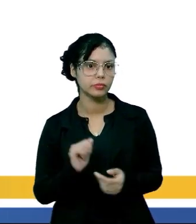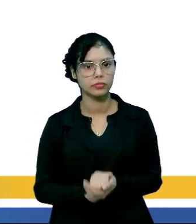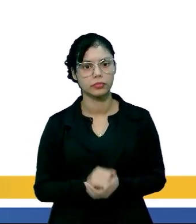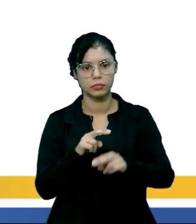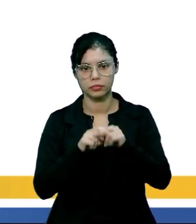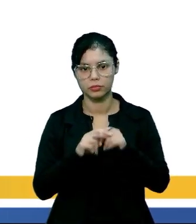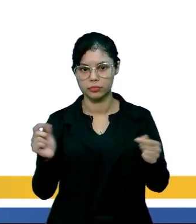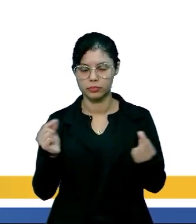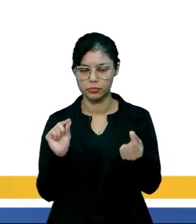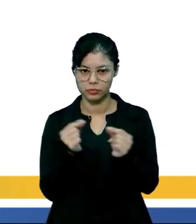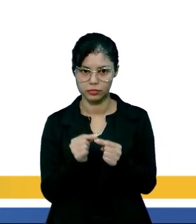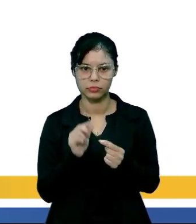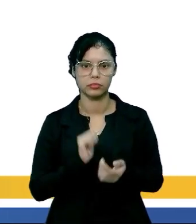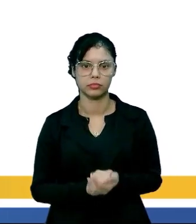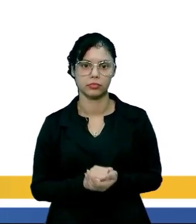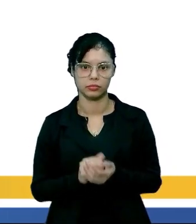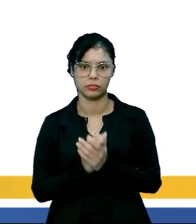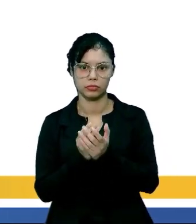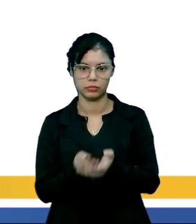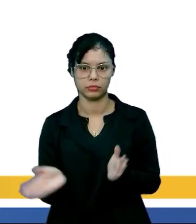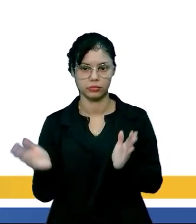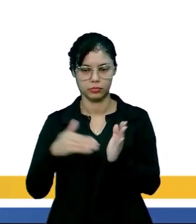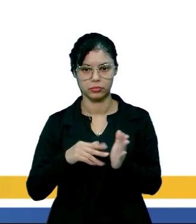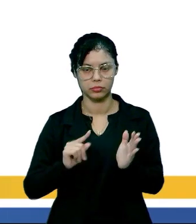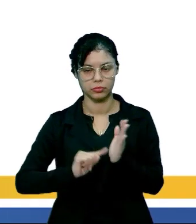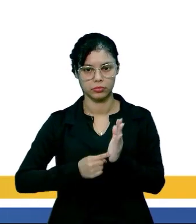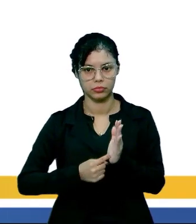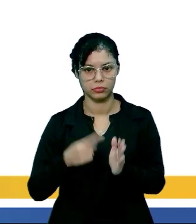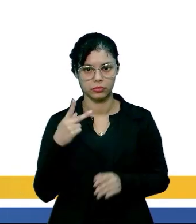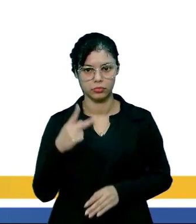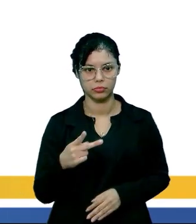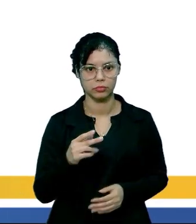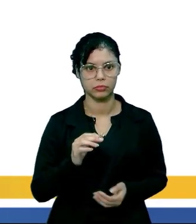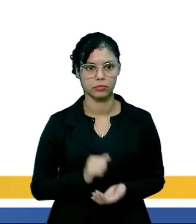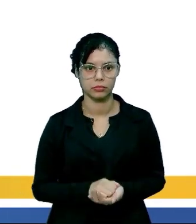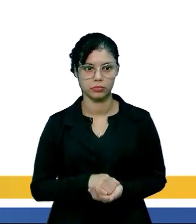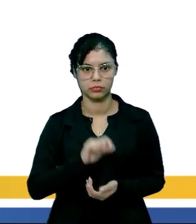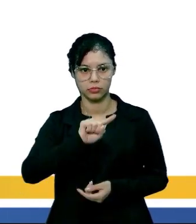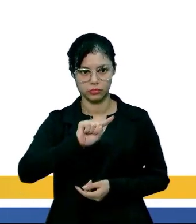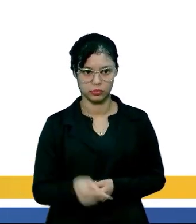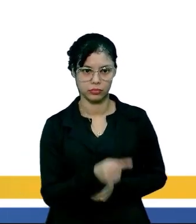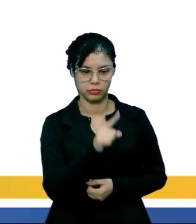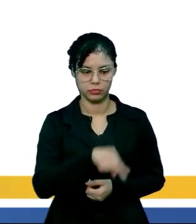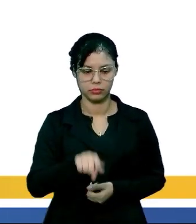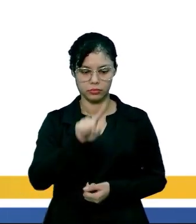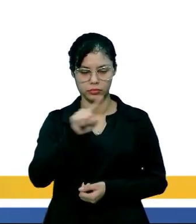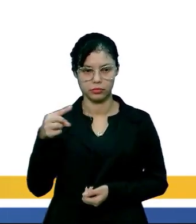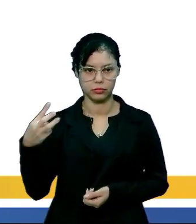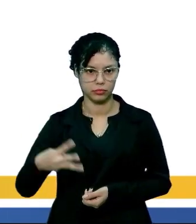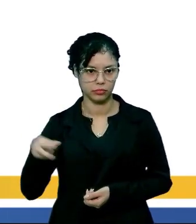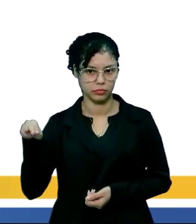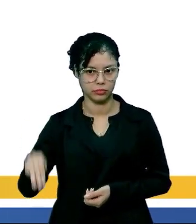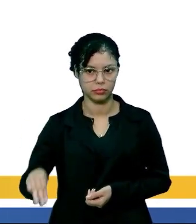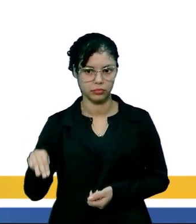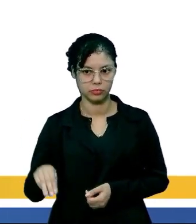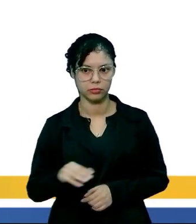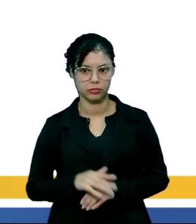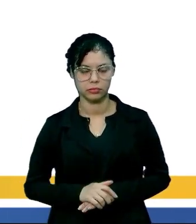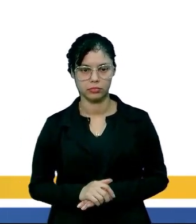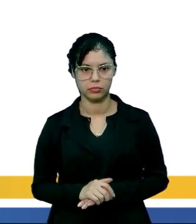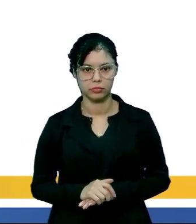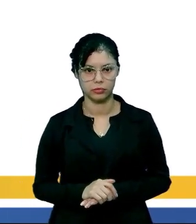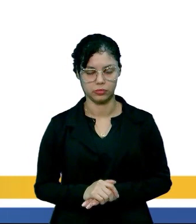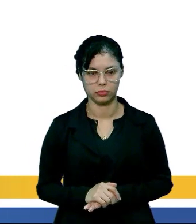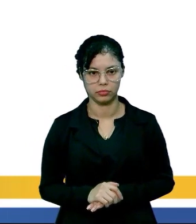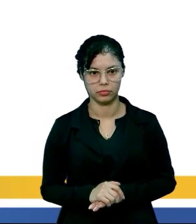Portanto, a menor distância do barco até o ponto fixo, P, será de 1.000 raiz de